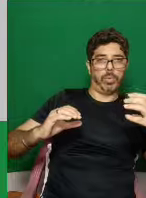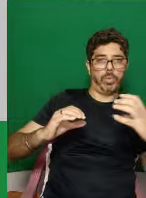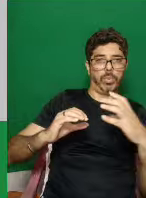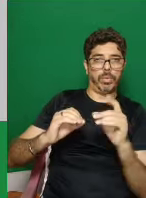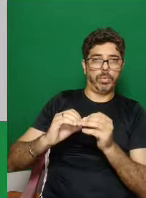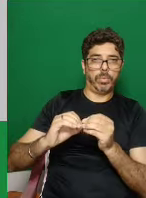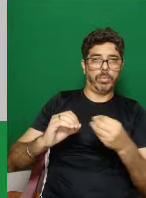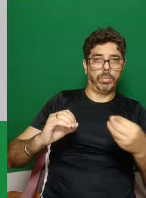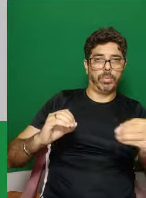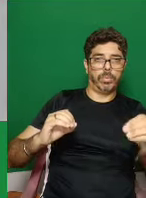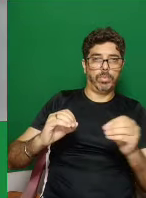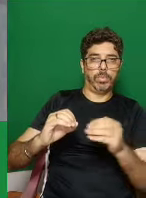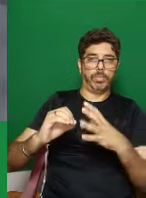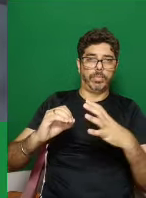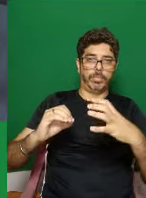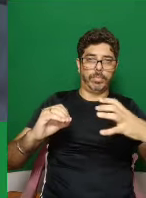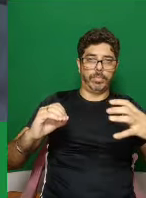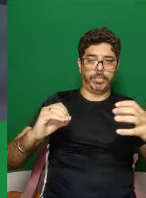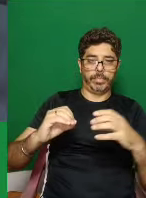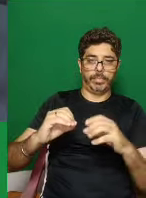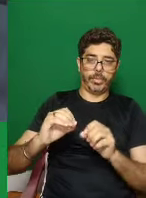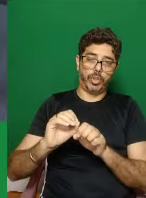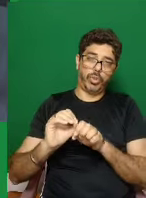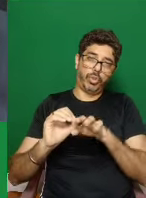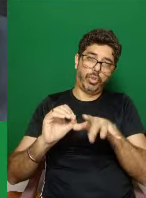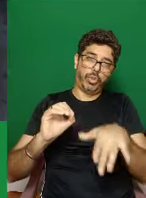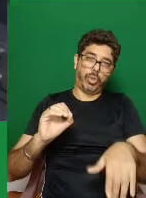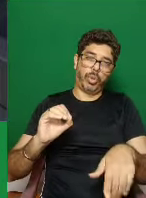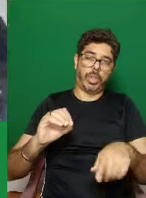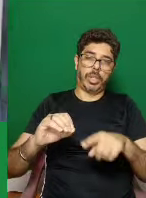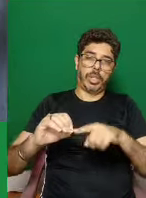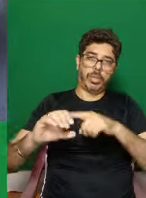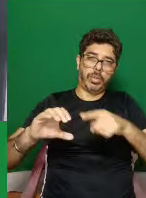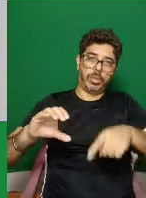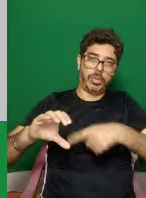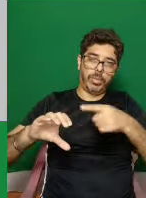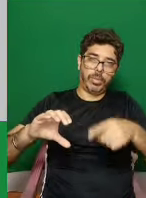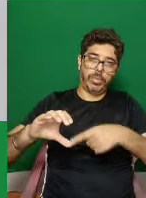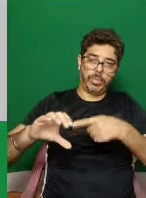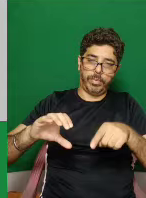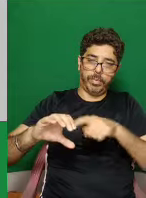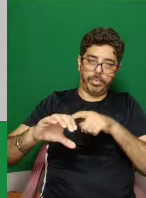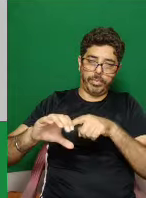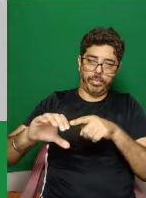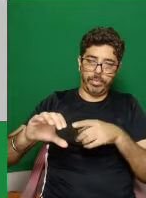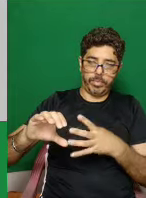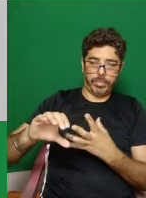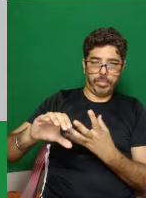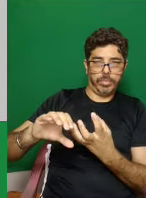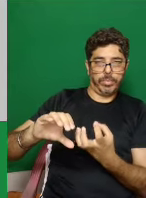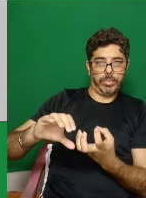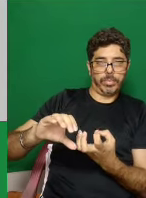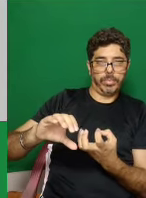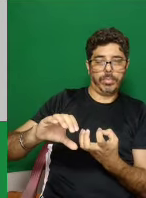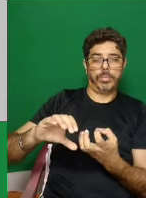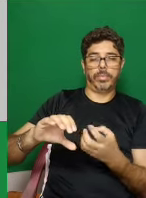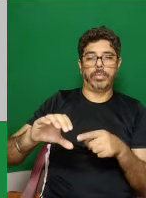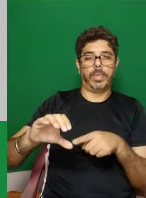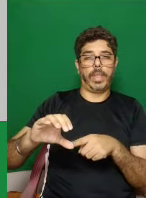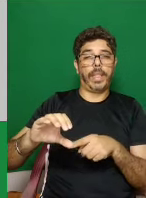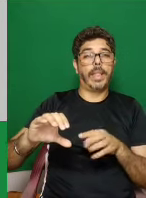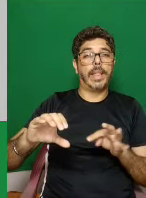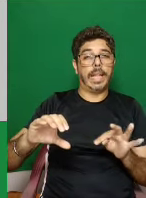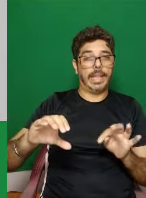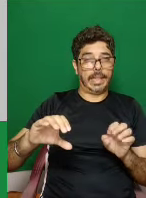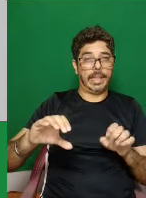dielétrica. As partículas então são jogadas no topo de um cilindro giratório aterrado. As partículas condutoras compartilham sua carga com o